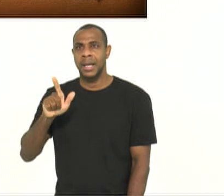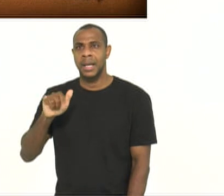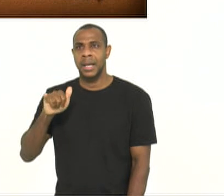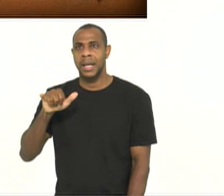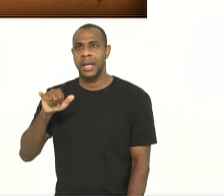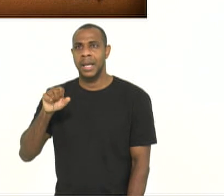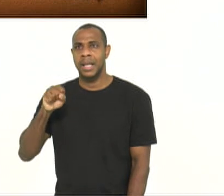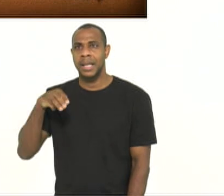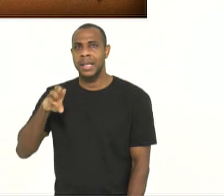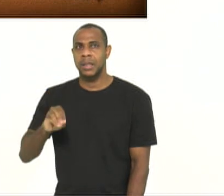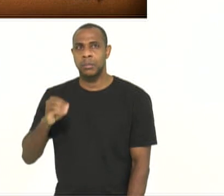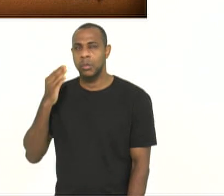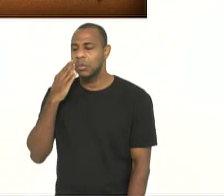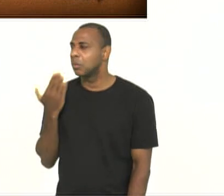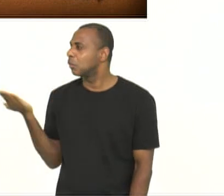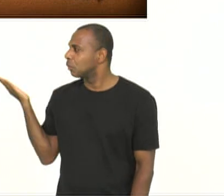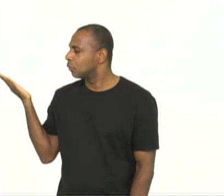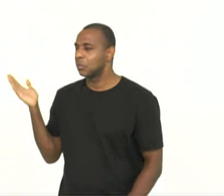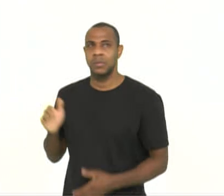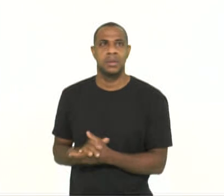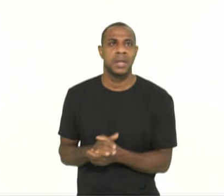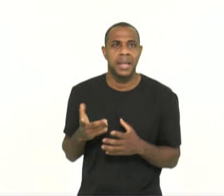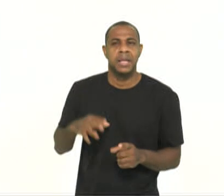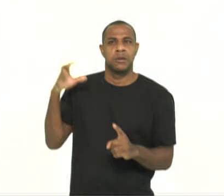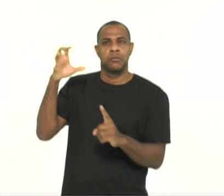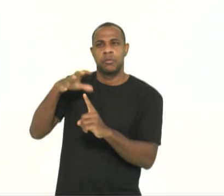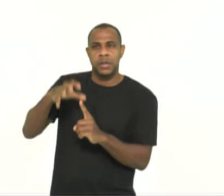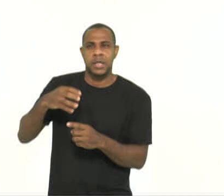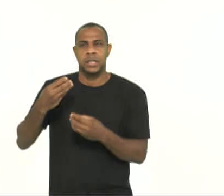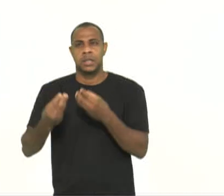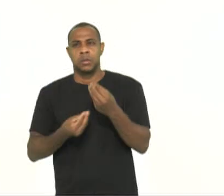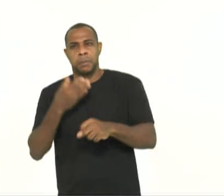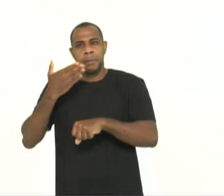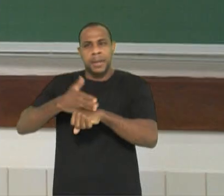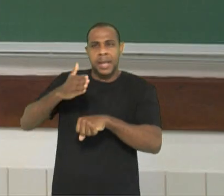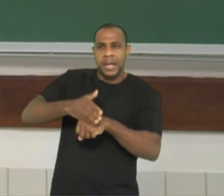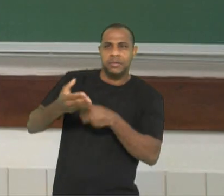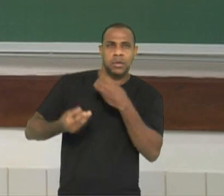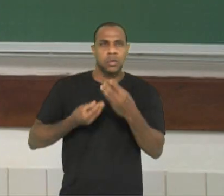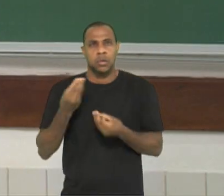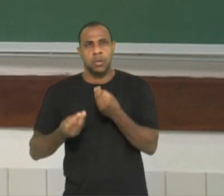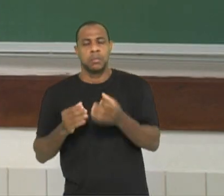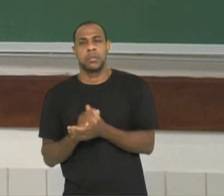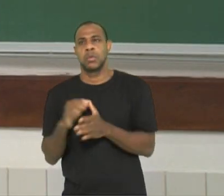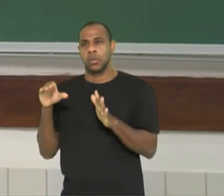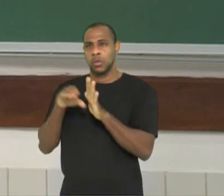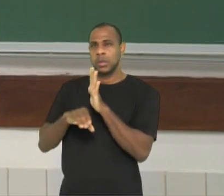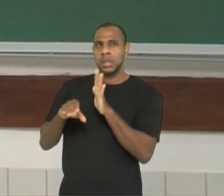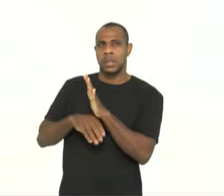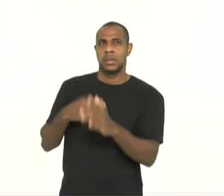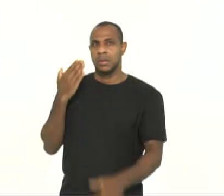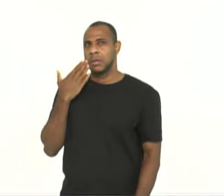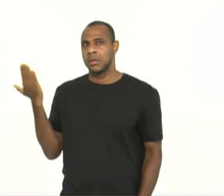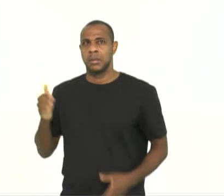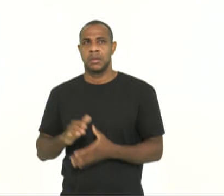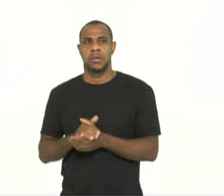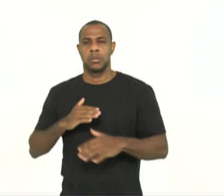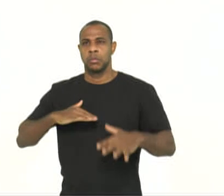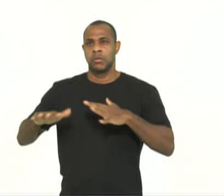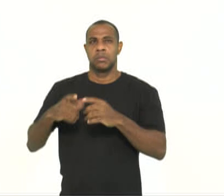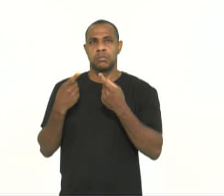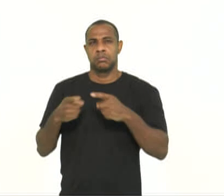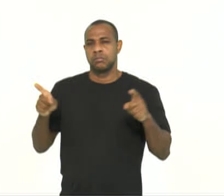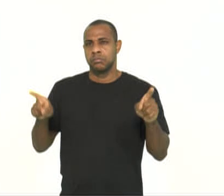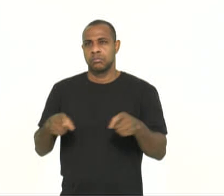trazendo a história, suas concepções e influências. Vamos fazer um conceito para tropicalismo? Movimento musical,